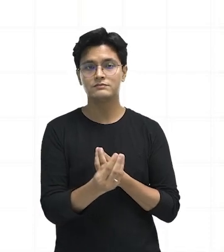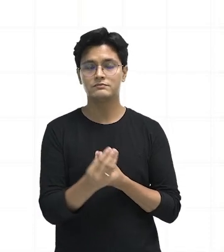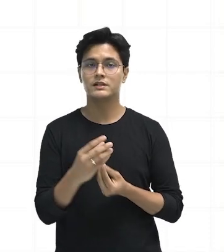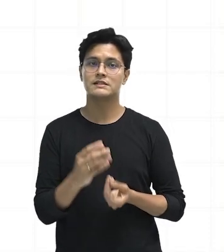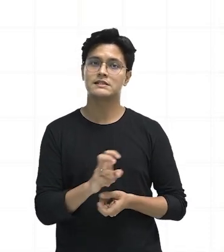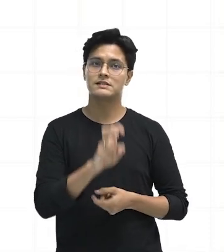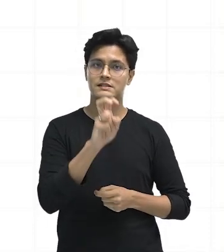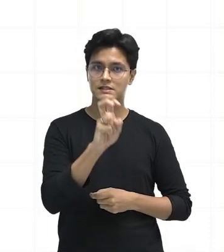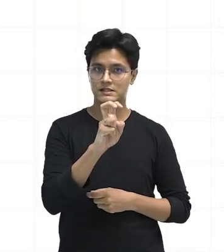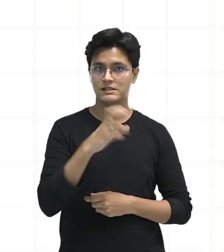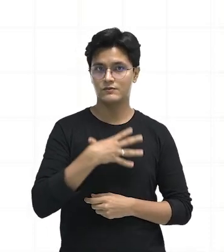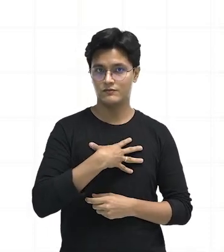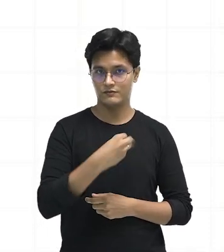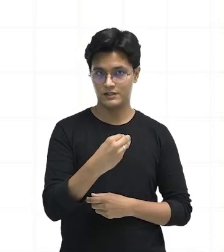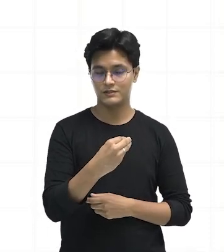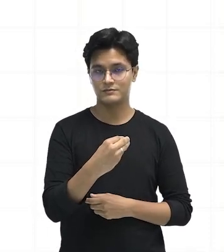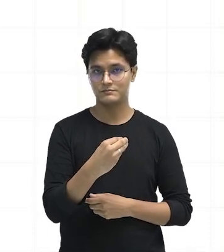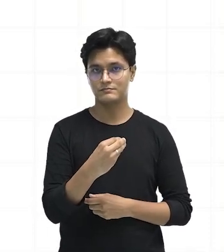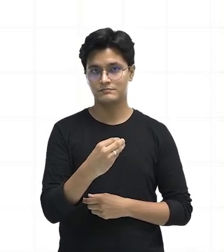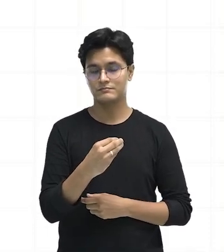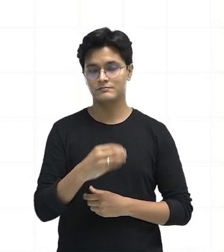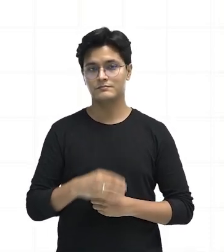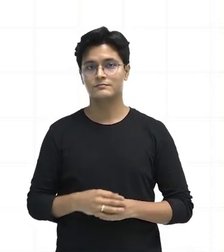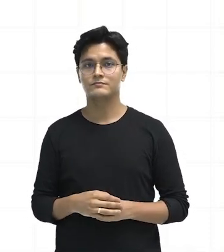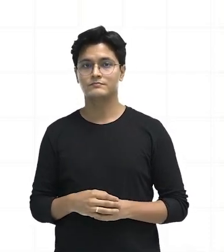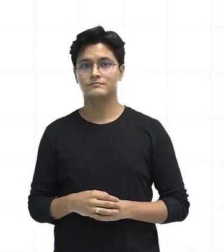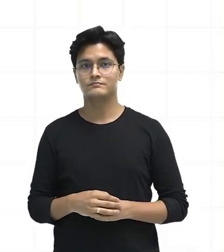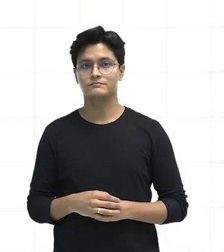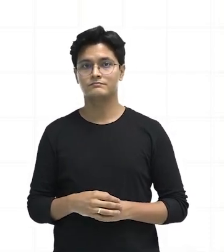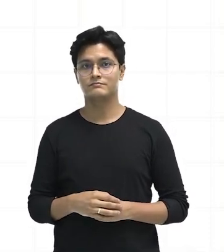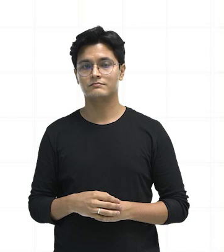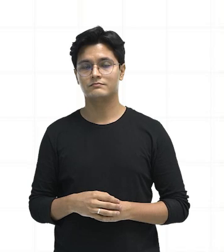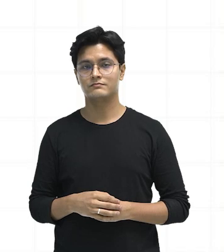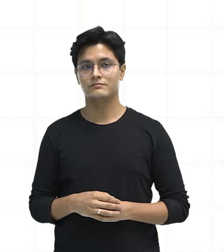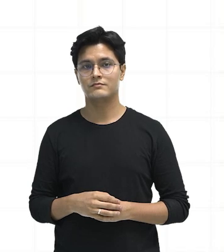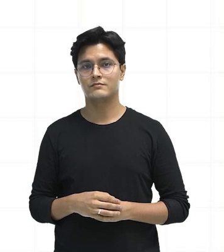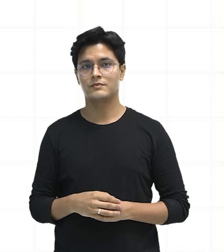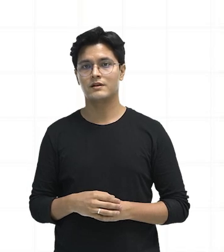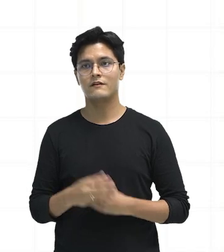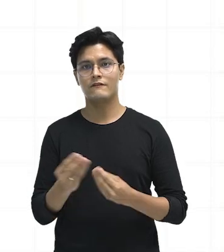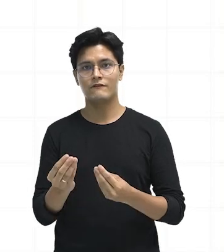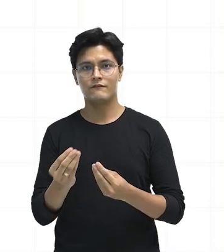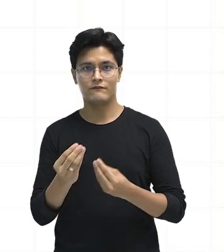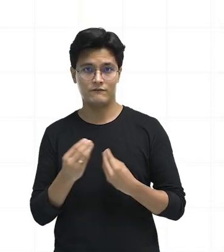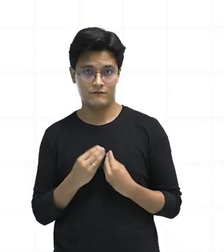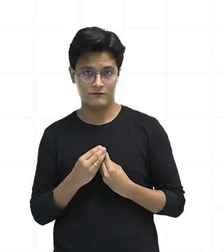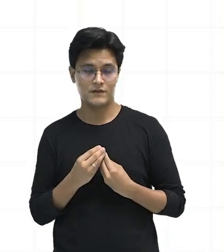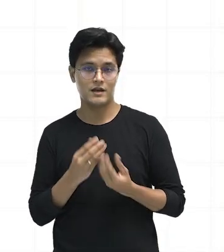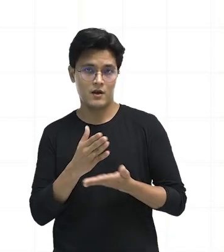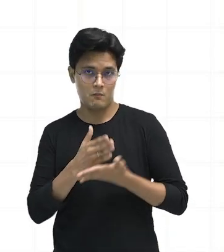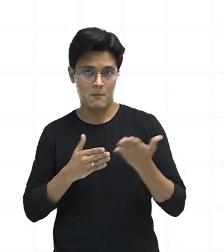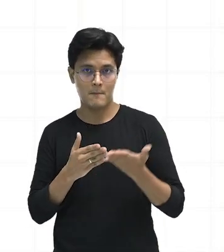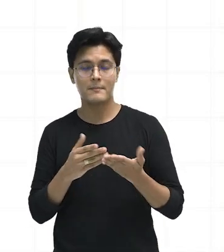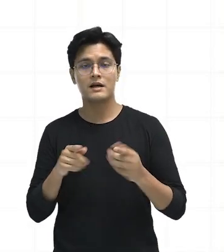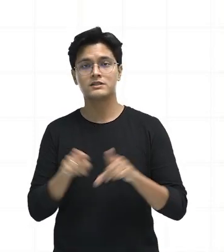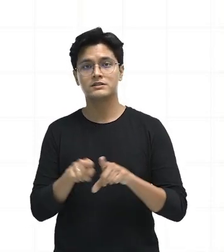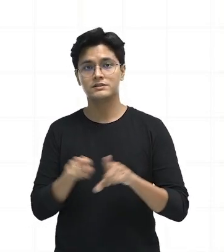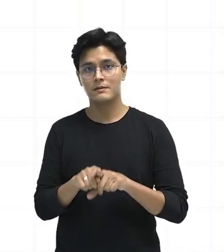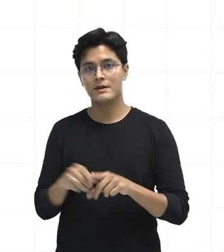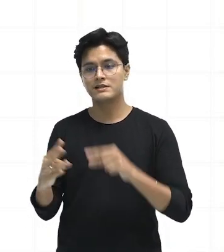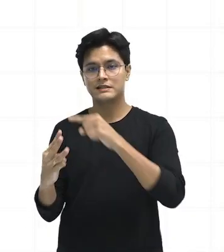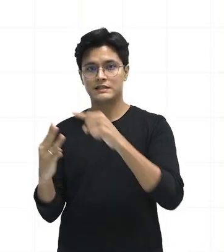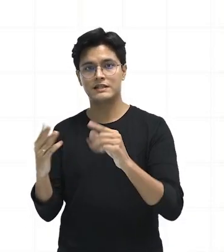filhos, né? Ela vai ficar com uma parte e ela vai ter também que dividir entre